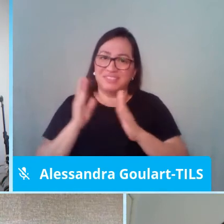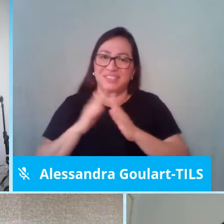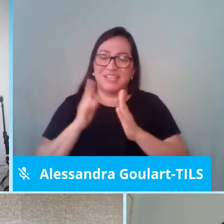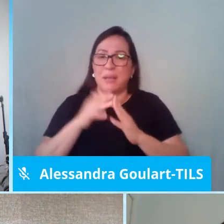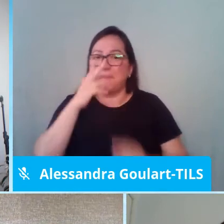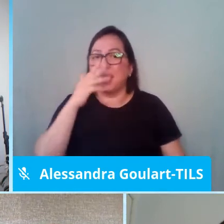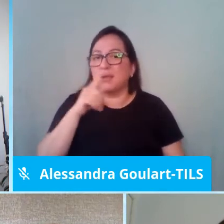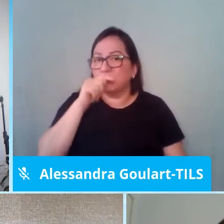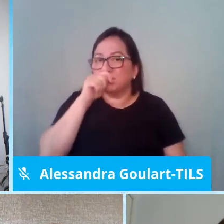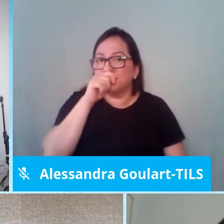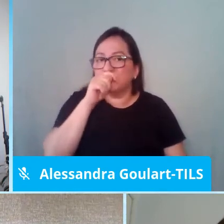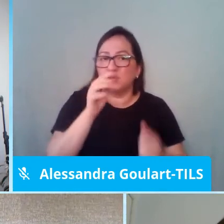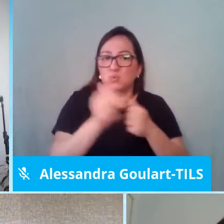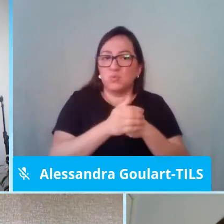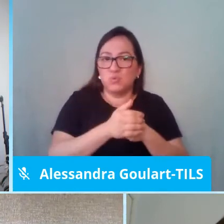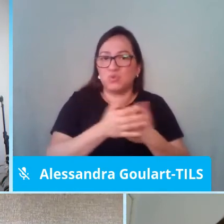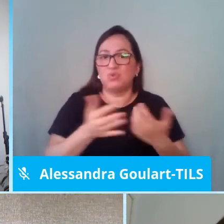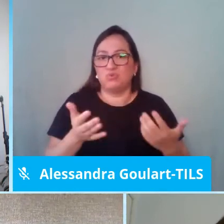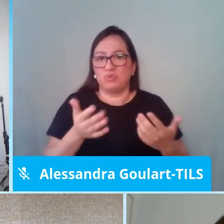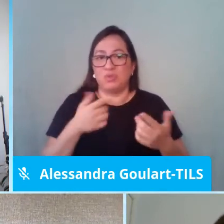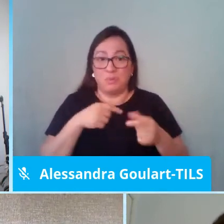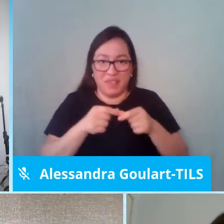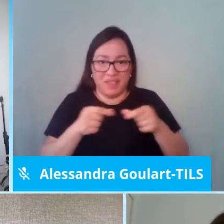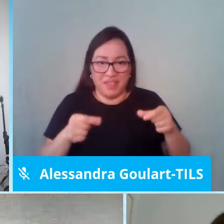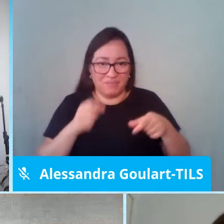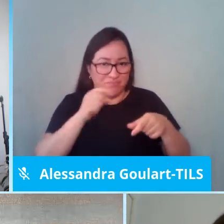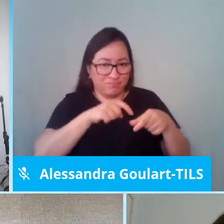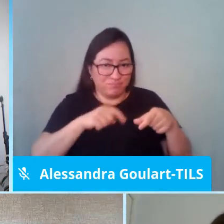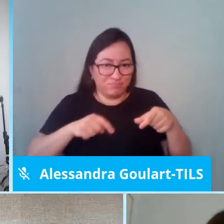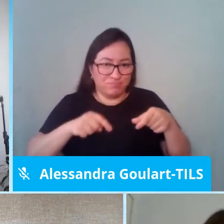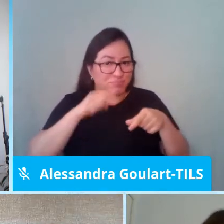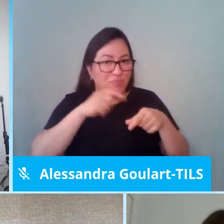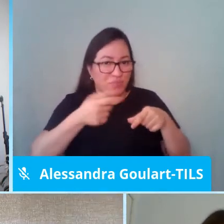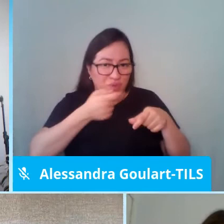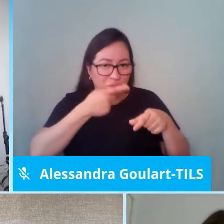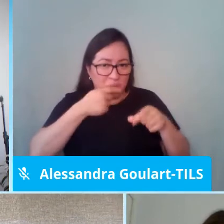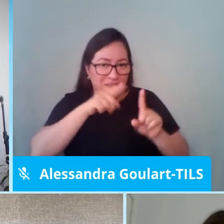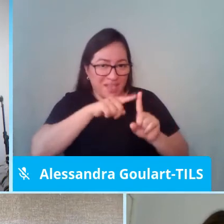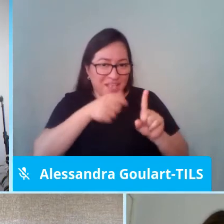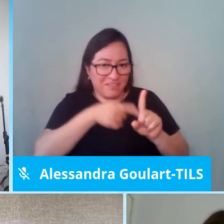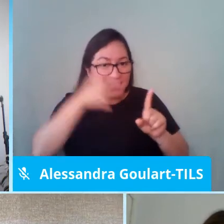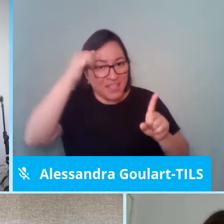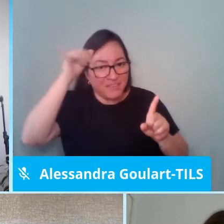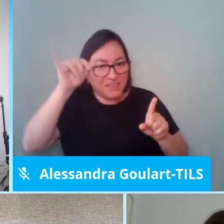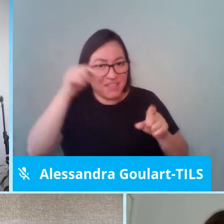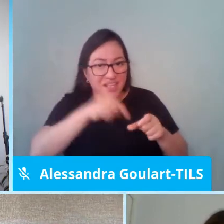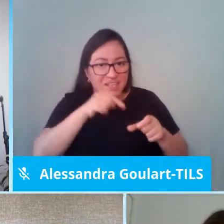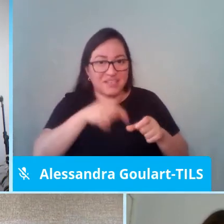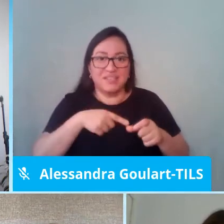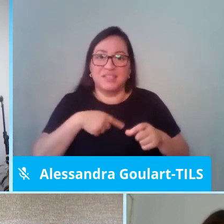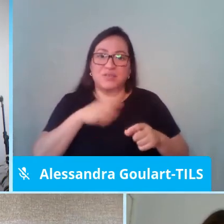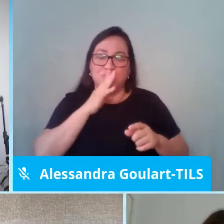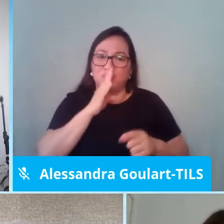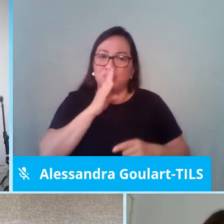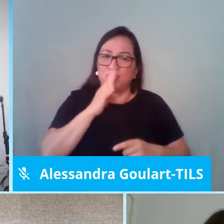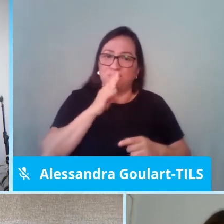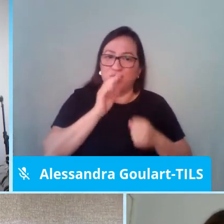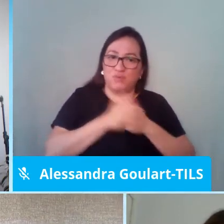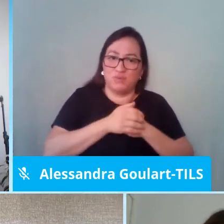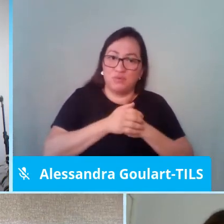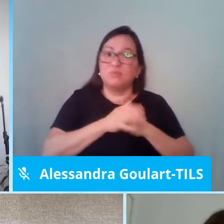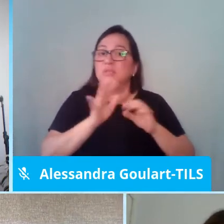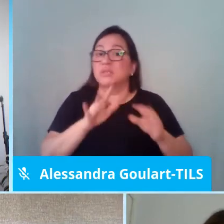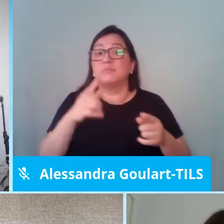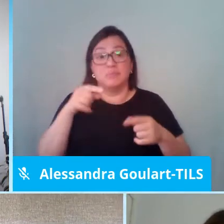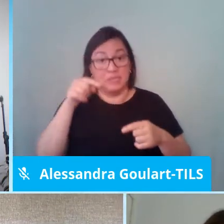que ser escondido. A cartela do anticoncepcional ficava escondido, né? Então, a gente também tem algo que a gente precisa trazer essa